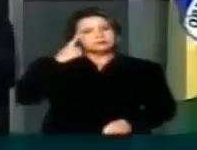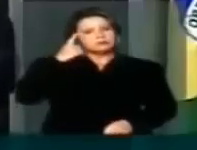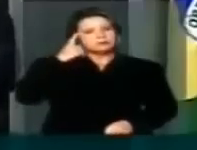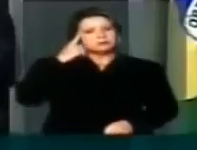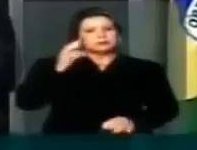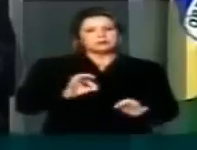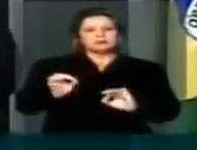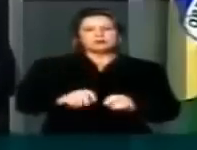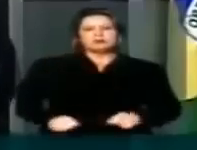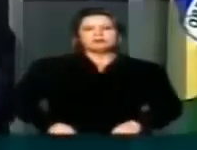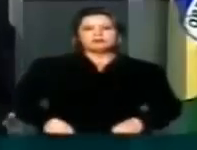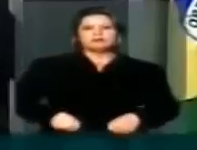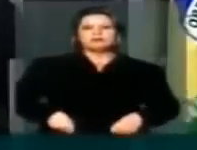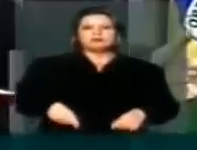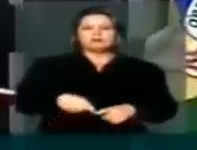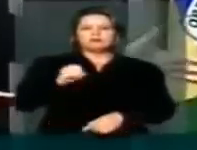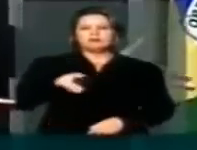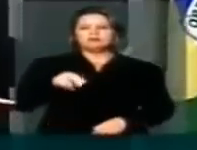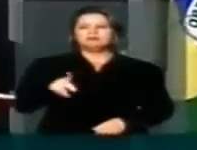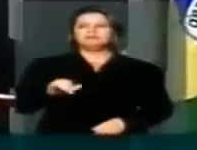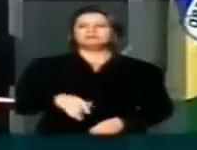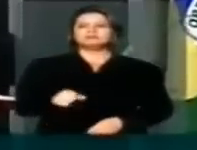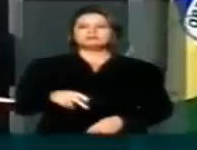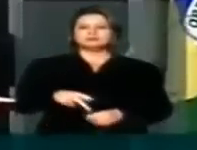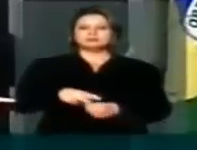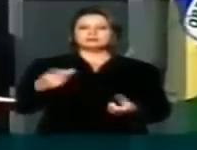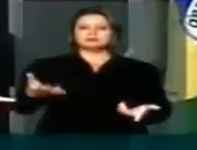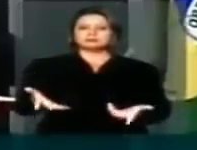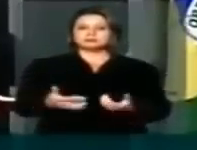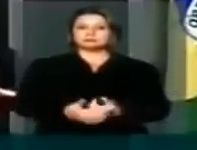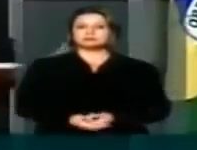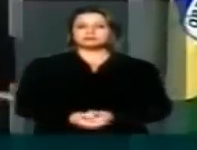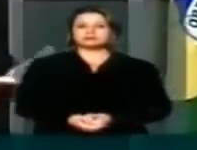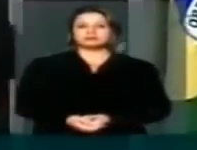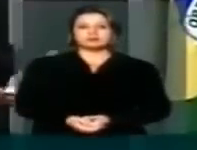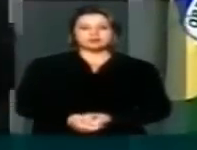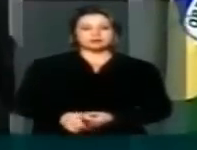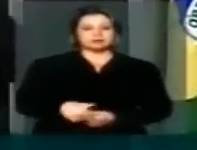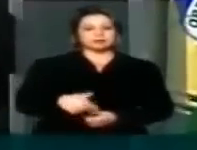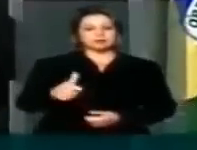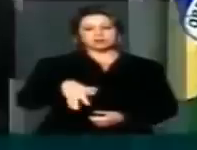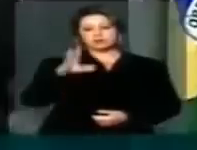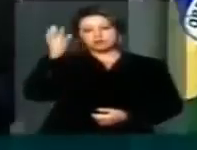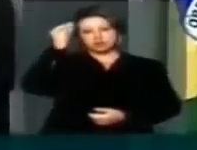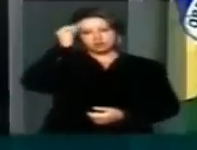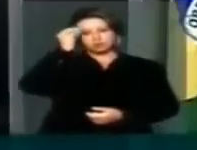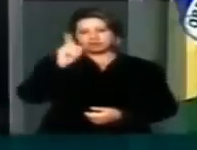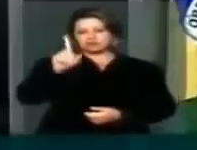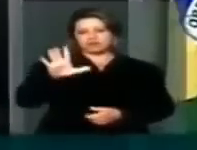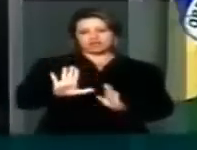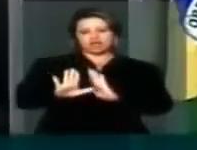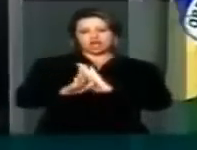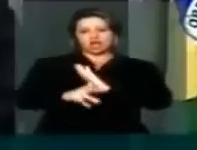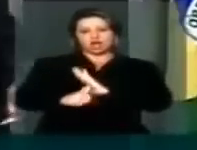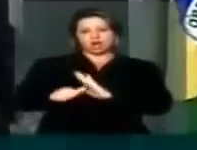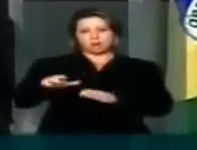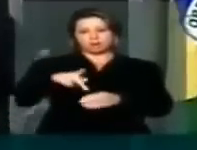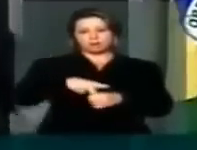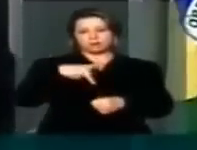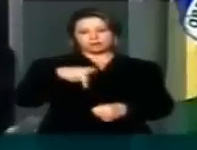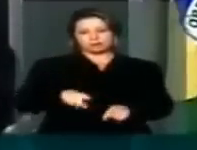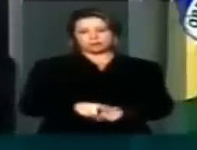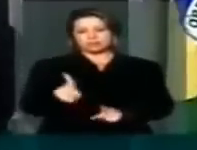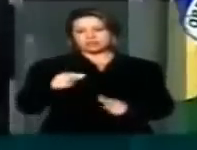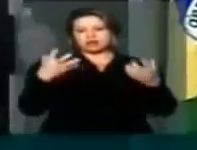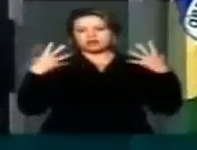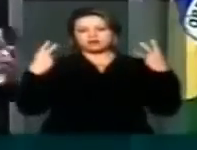simplesmente o custo e o preço da corrupção da Petrobras. Não foi ele que roubou a Petrobras. Não foi